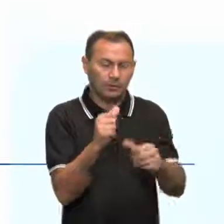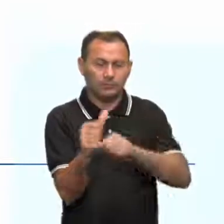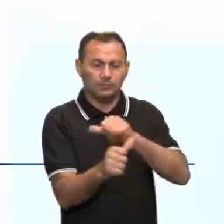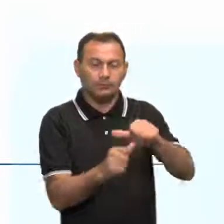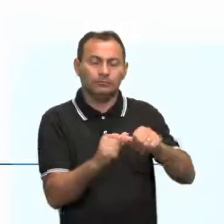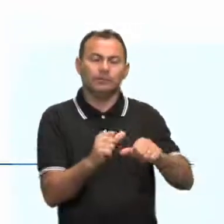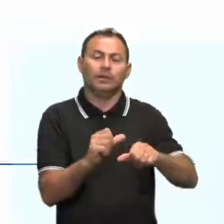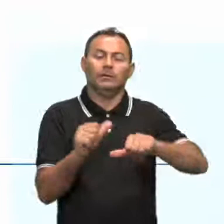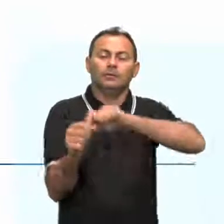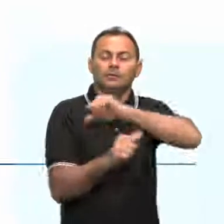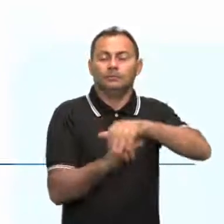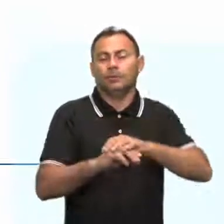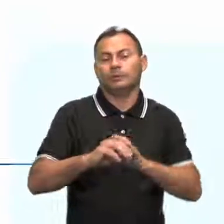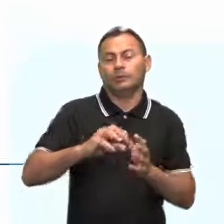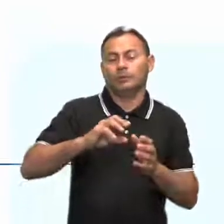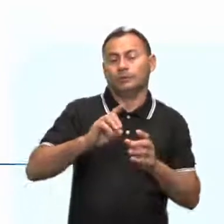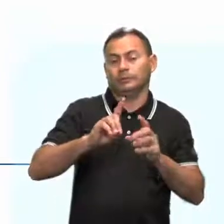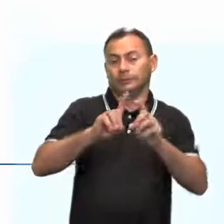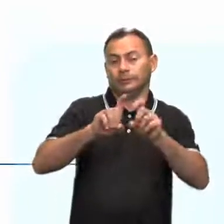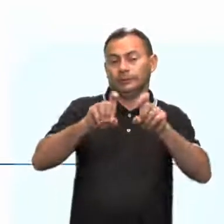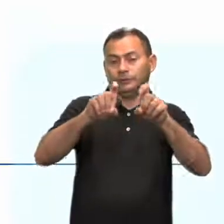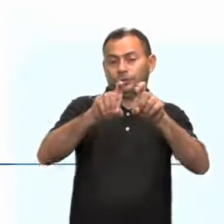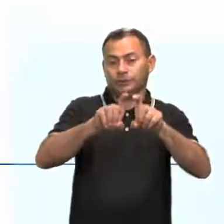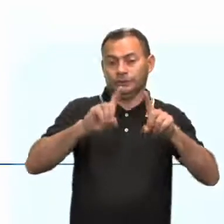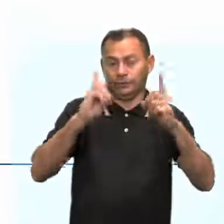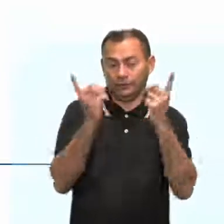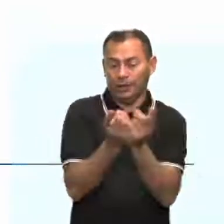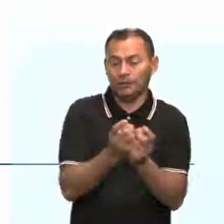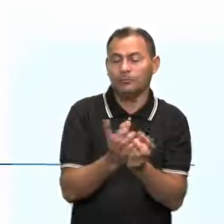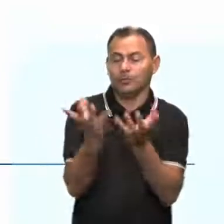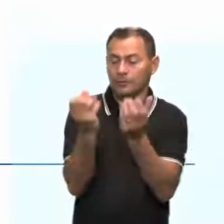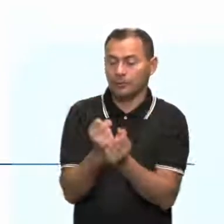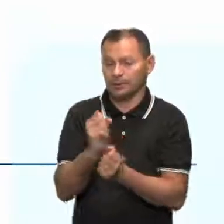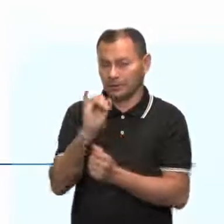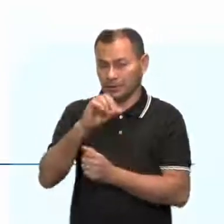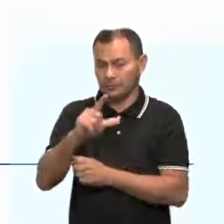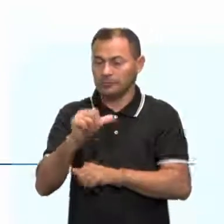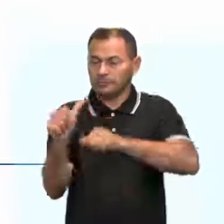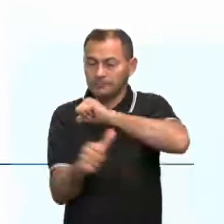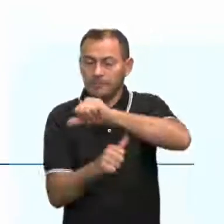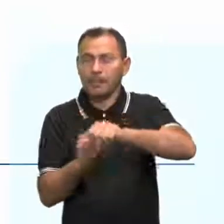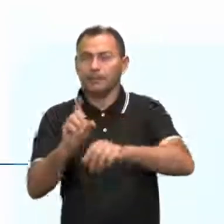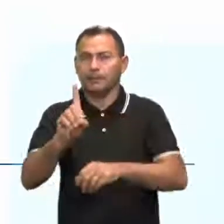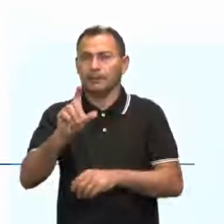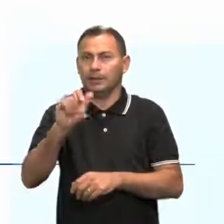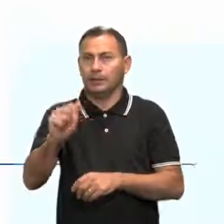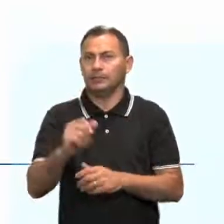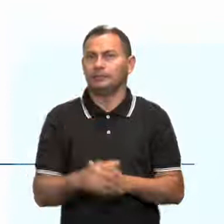mundo digital, tratou ele, você recebeu o sinal, você quer fazer uma conversão DA,